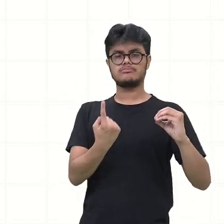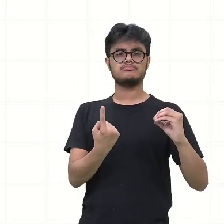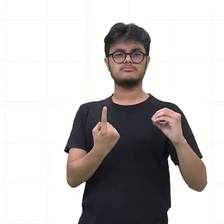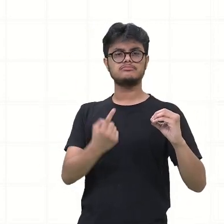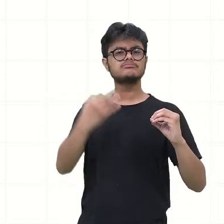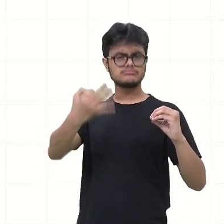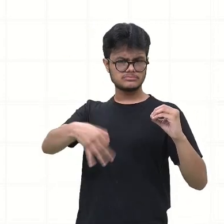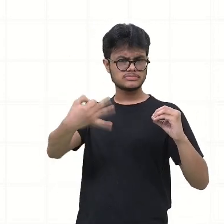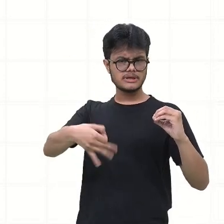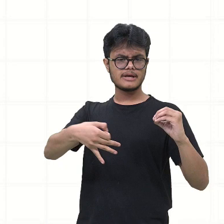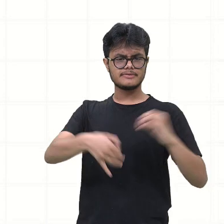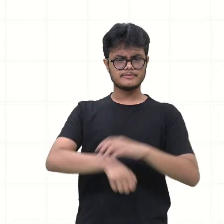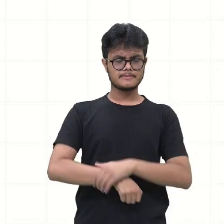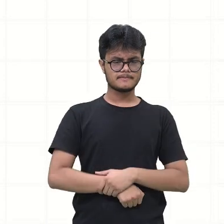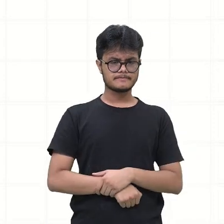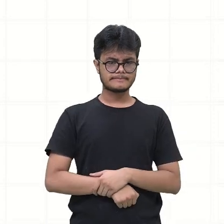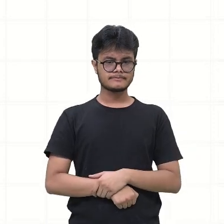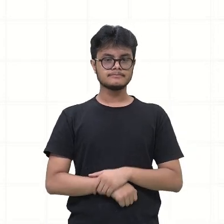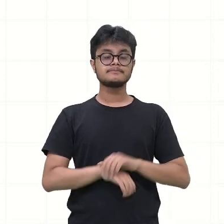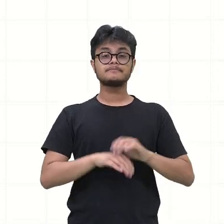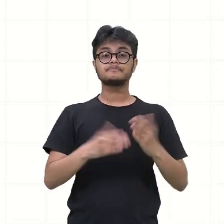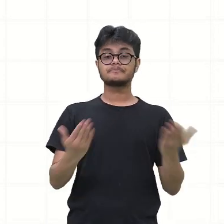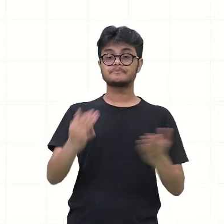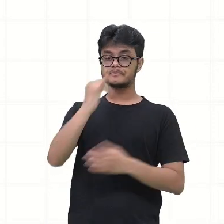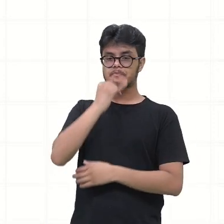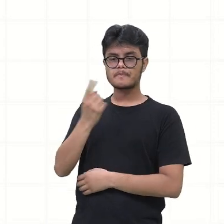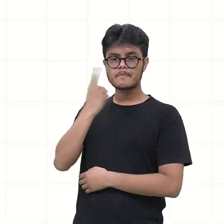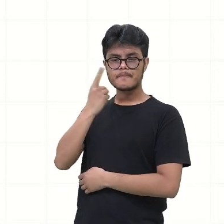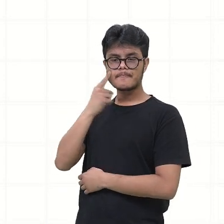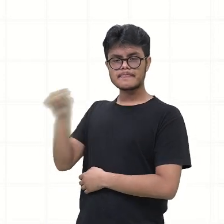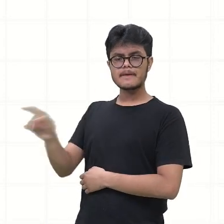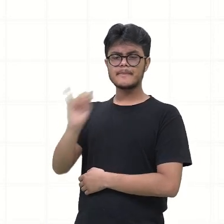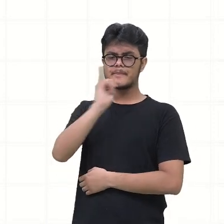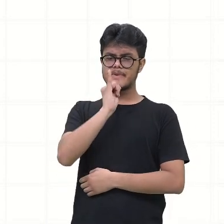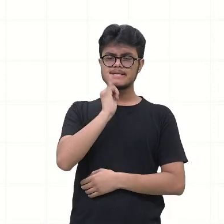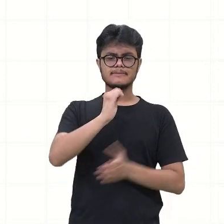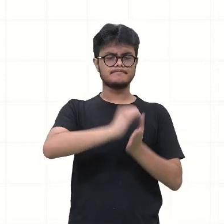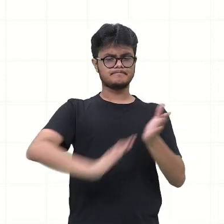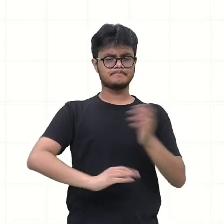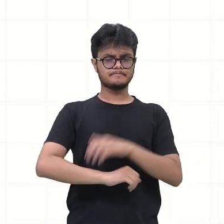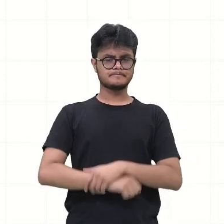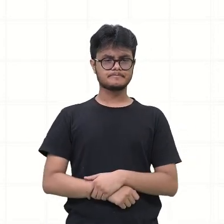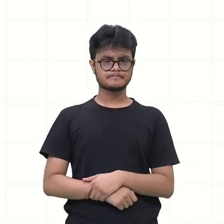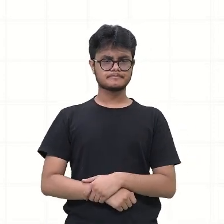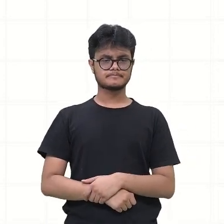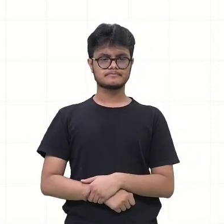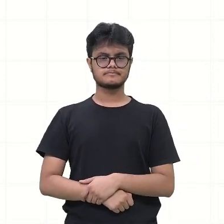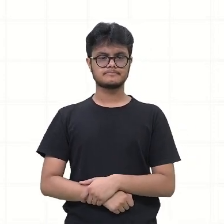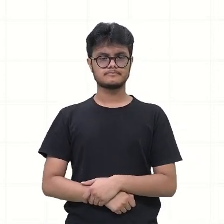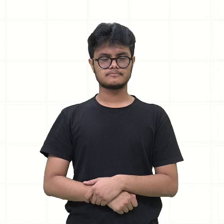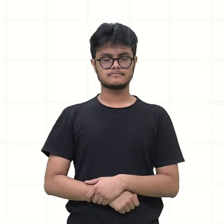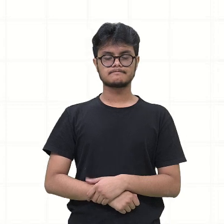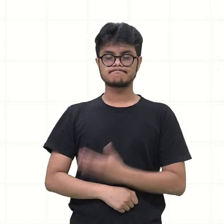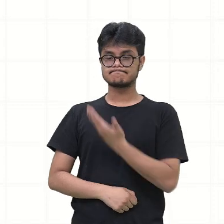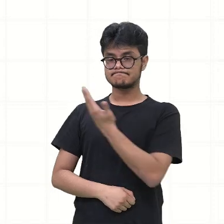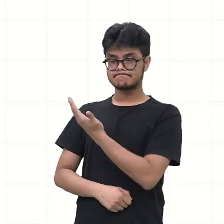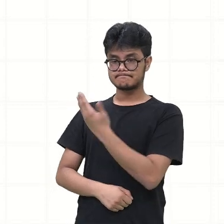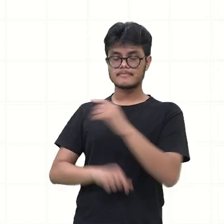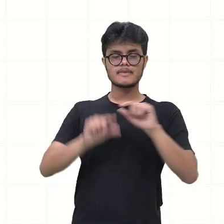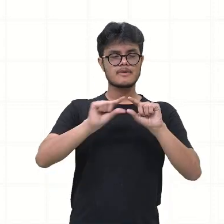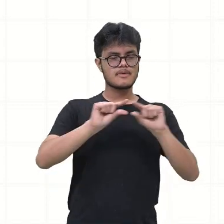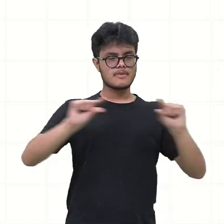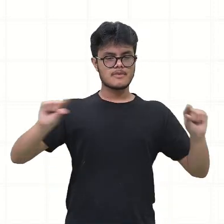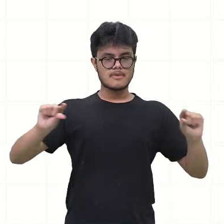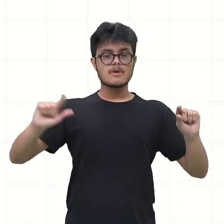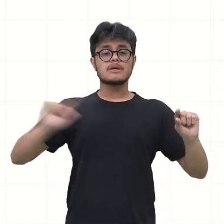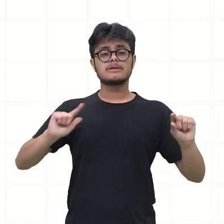ponto. Beleza? Então, acompanhe comigo agora um exemplo. Exemplo 1. A figura abaixo